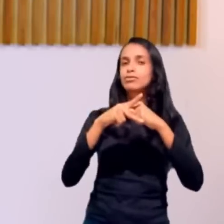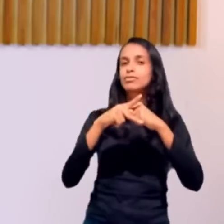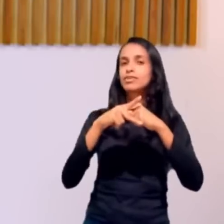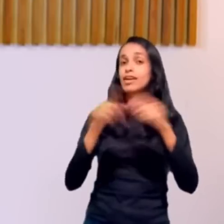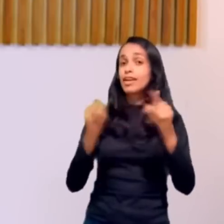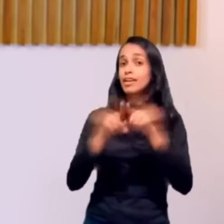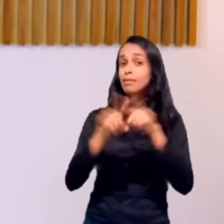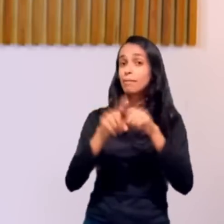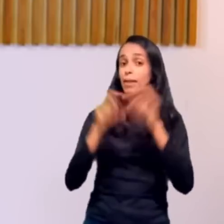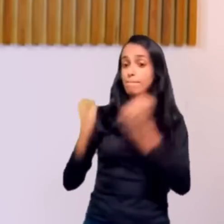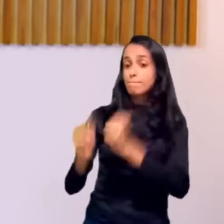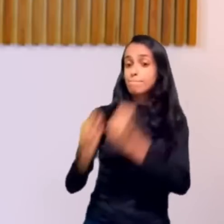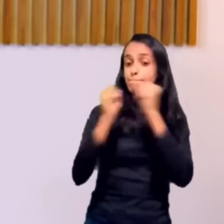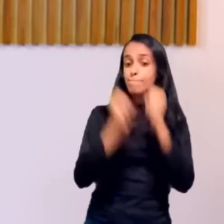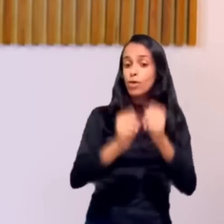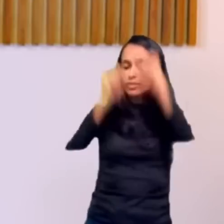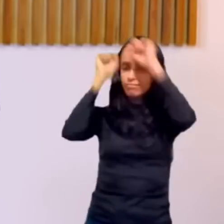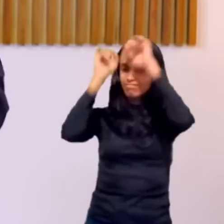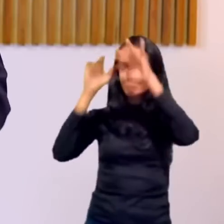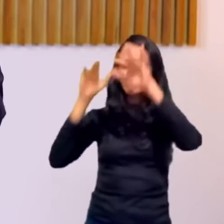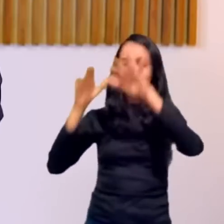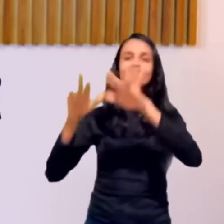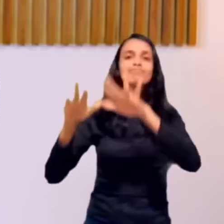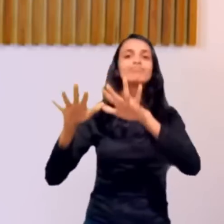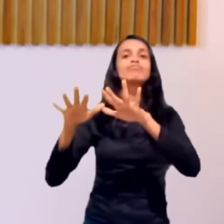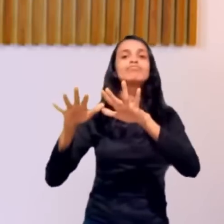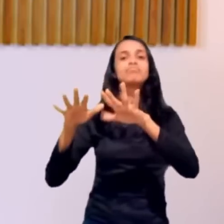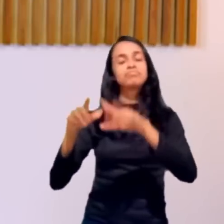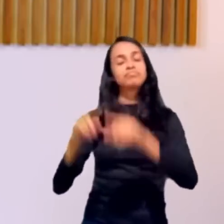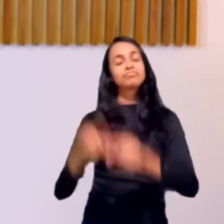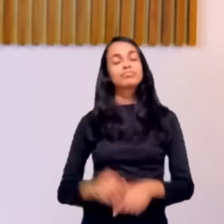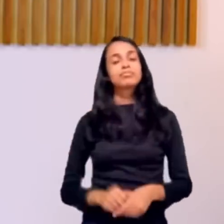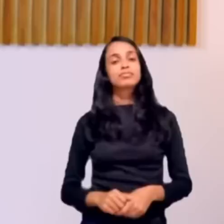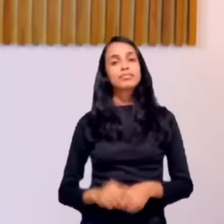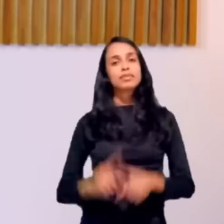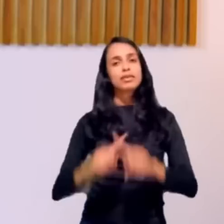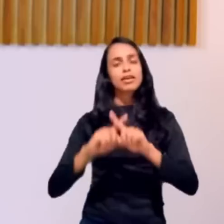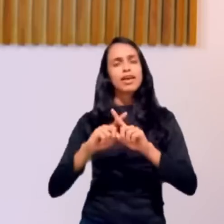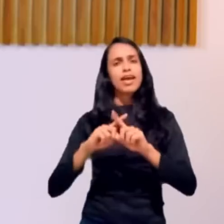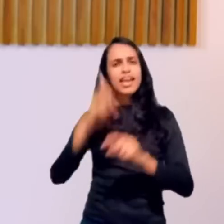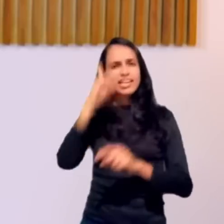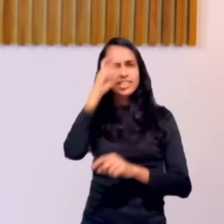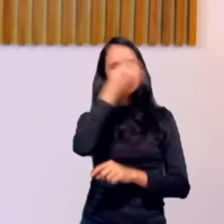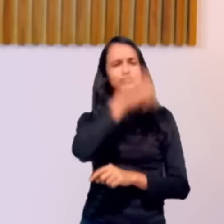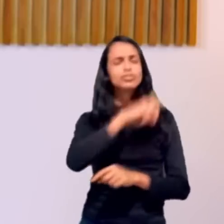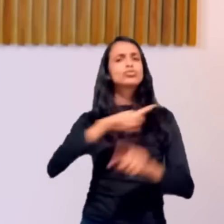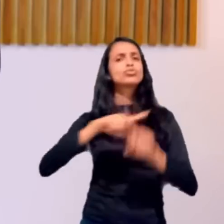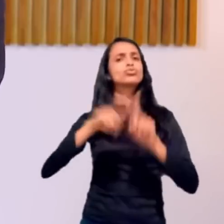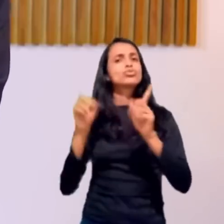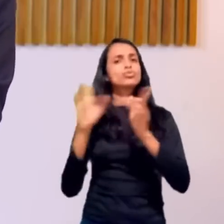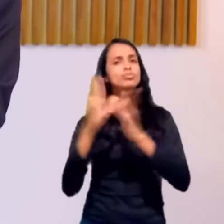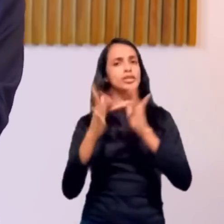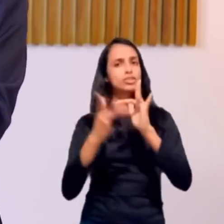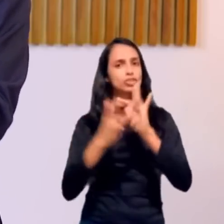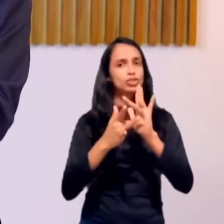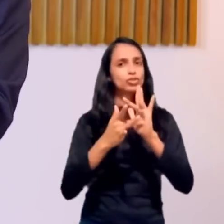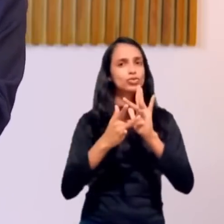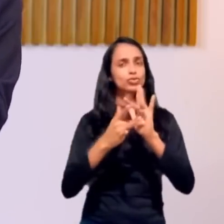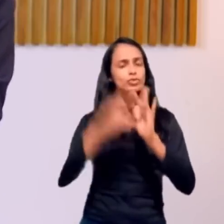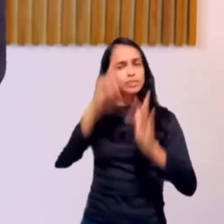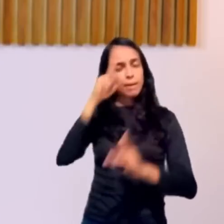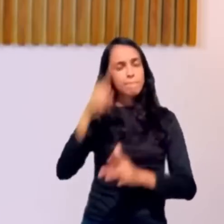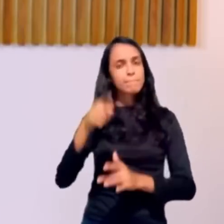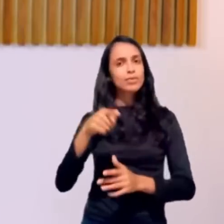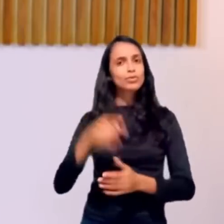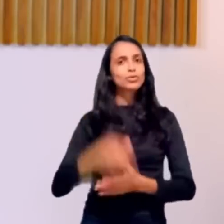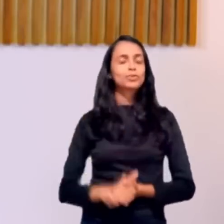Era grande o desafio, mas foi o mestre que lhe havia chamado. Vamos ler ainda na